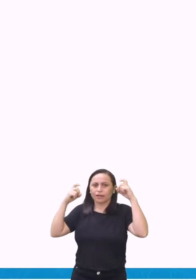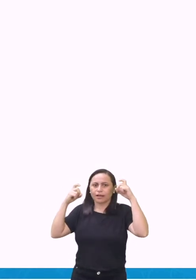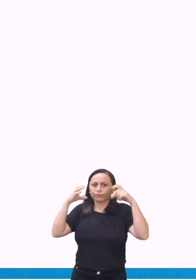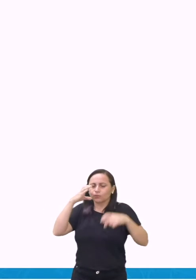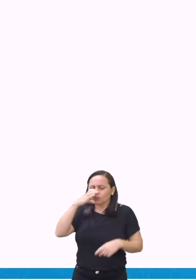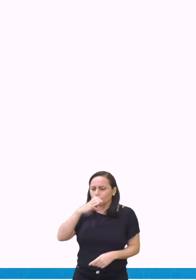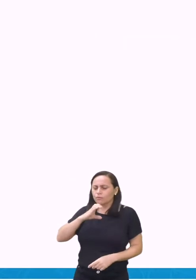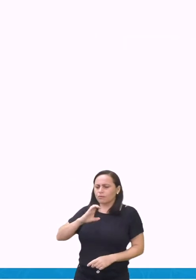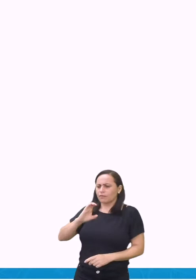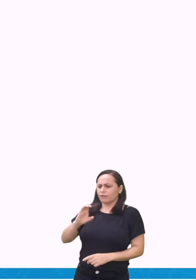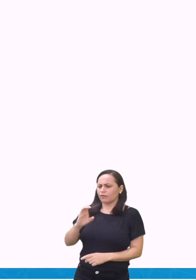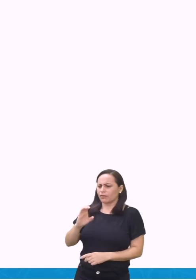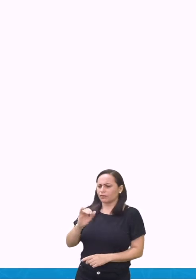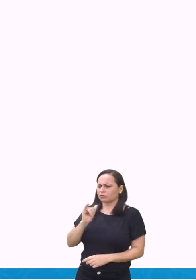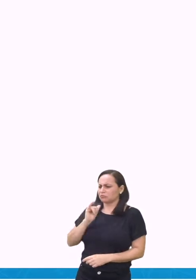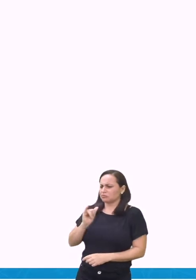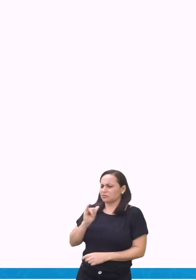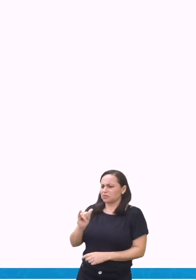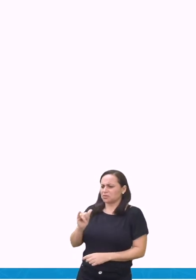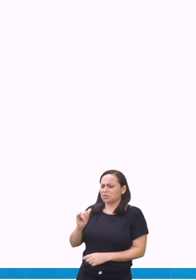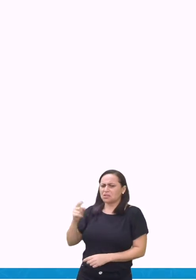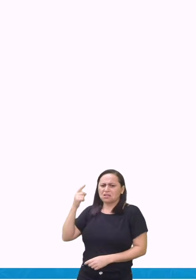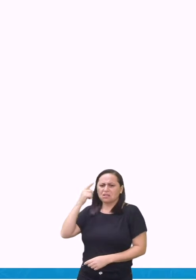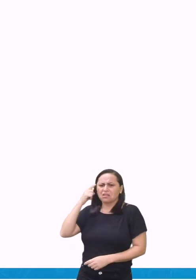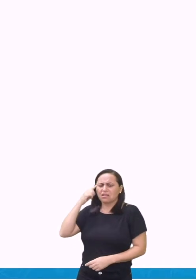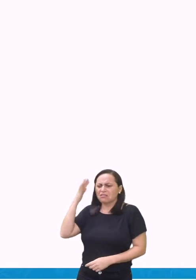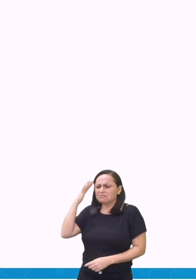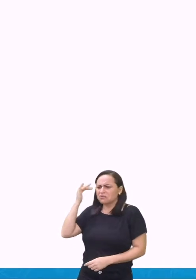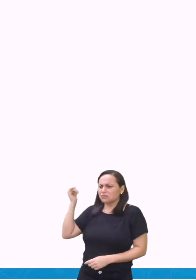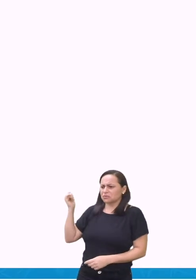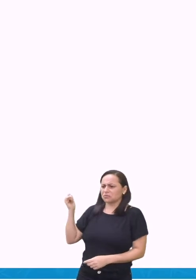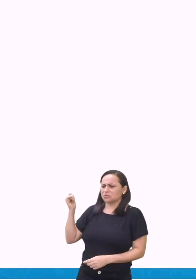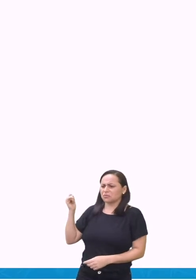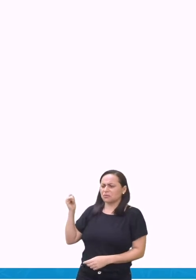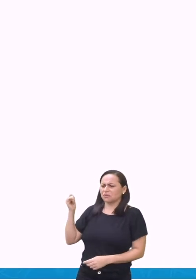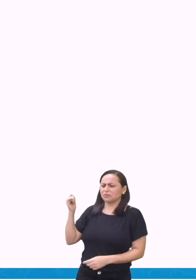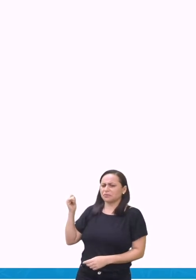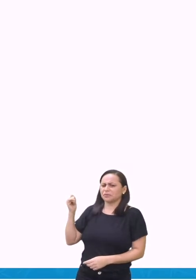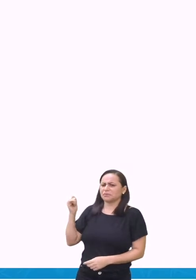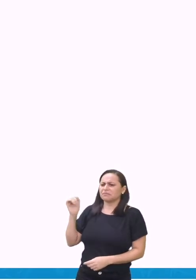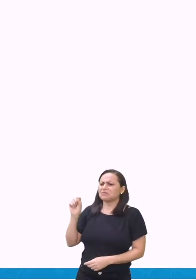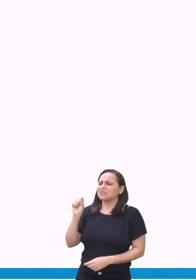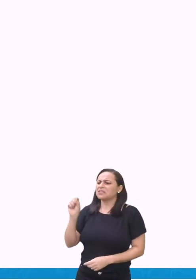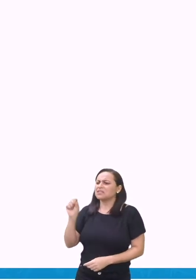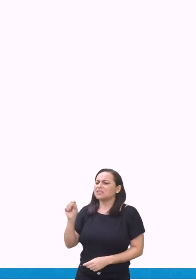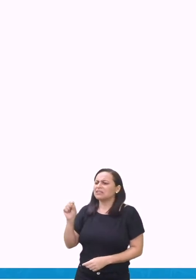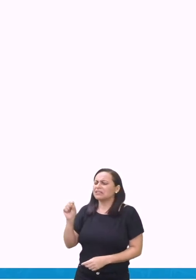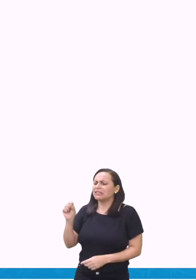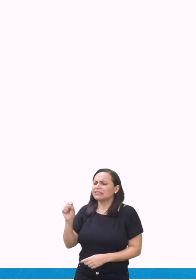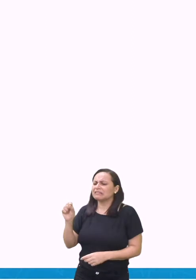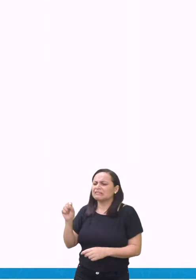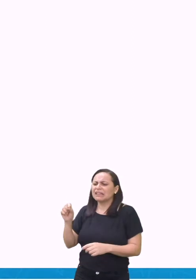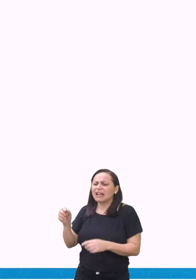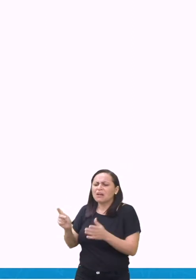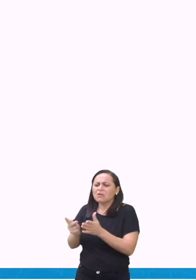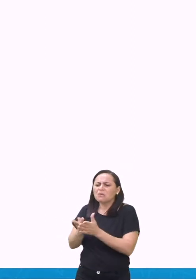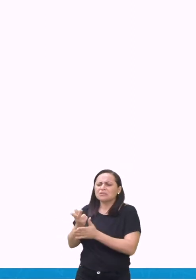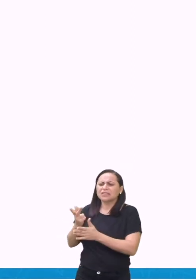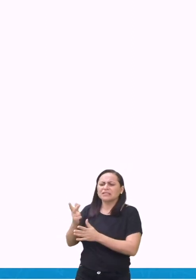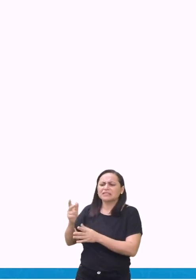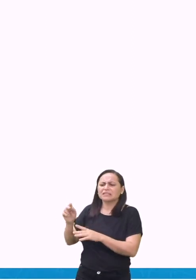Tim falou: "Fiquei sabendo de um zum-zum que está mexendo com a cabeça